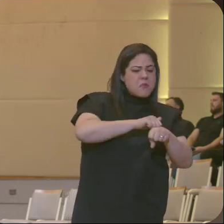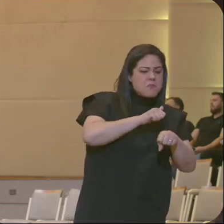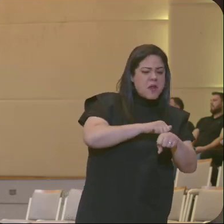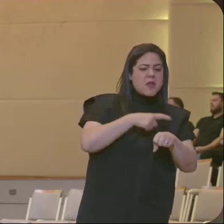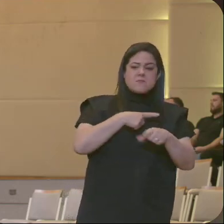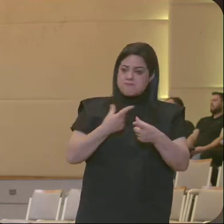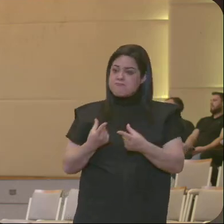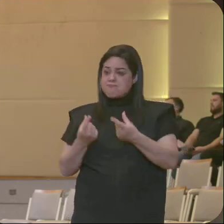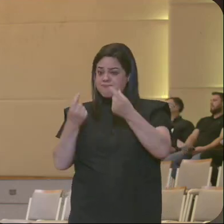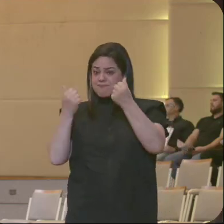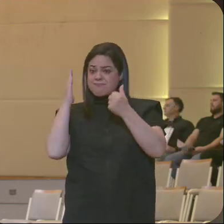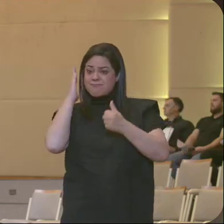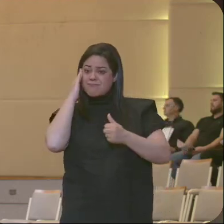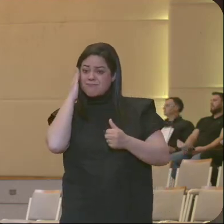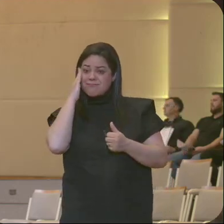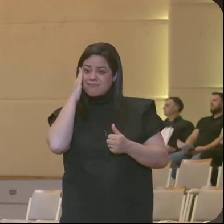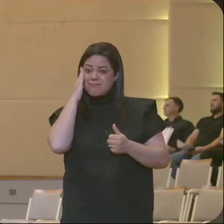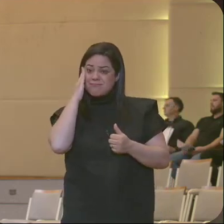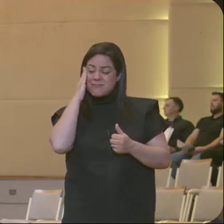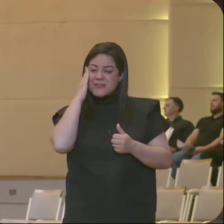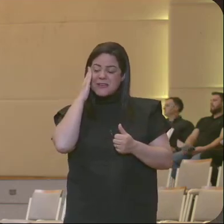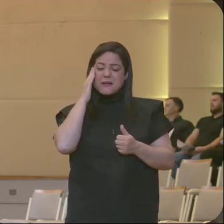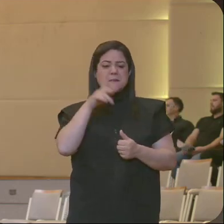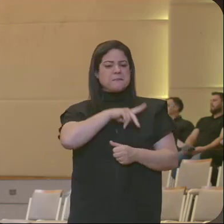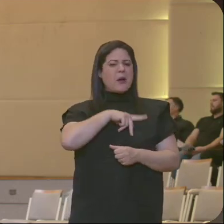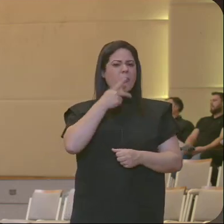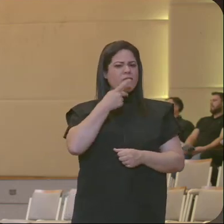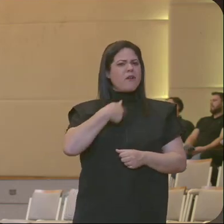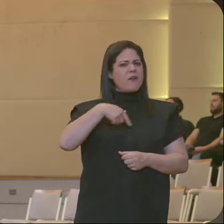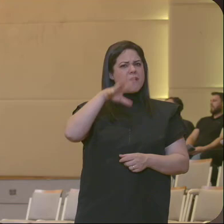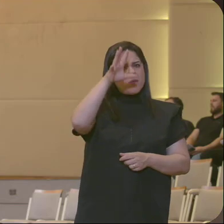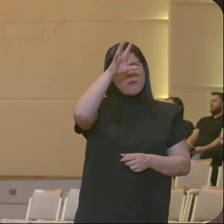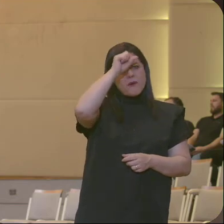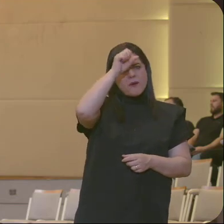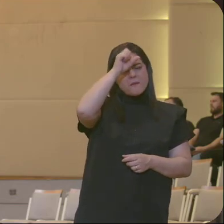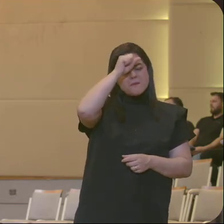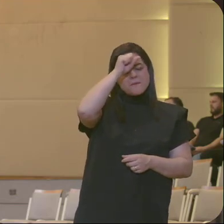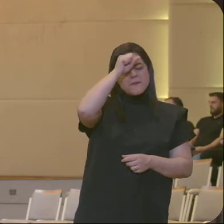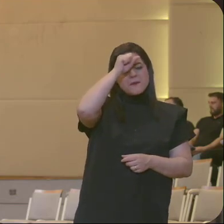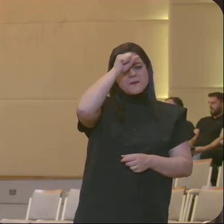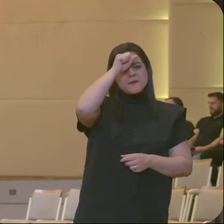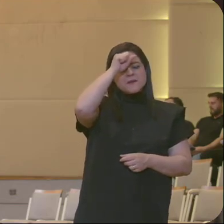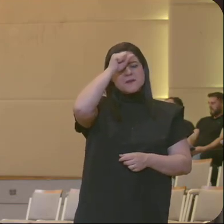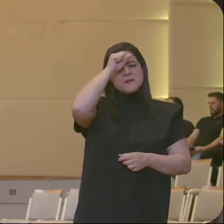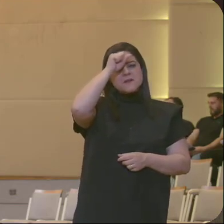riqueza. Sabe o que ele aprendeu? Ele mesmo fala, eu aprendi a